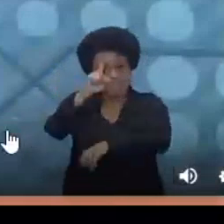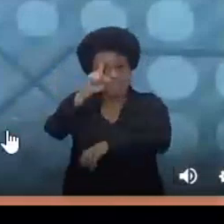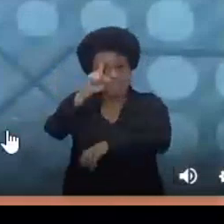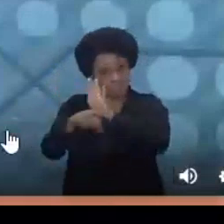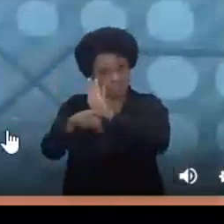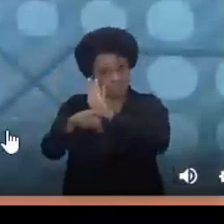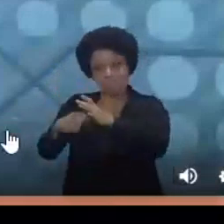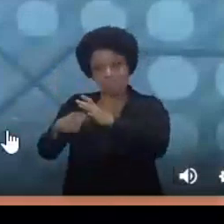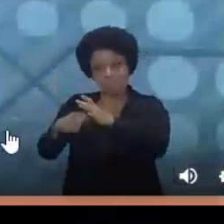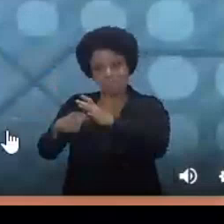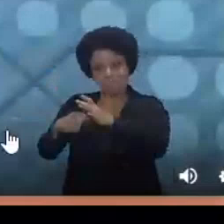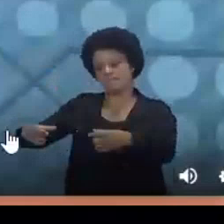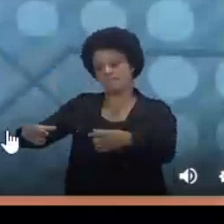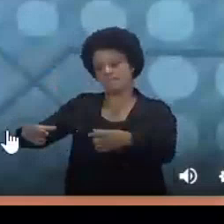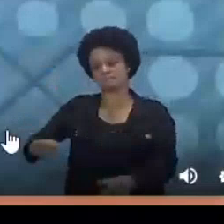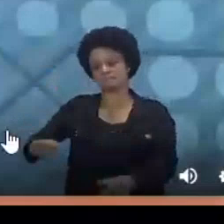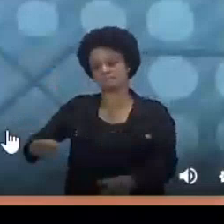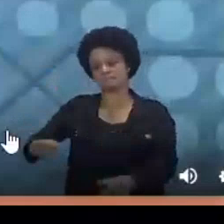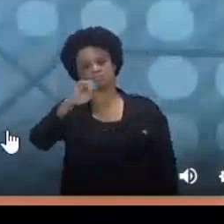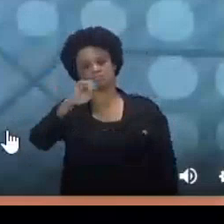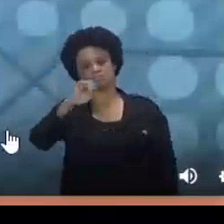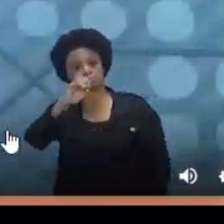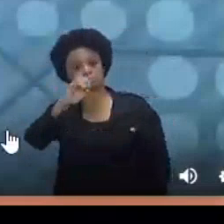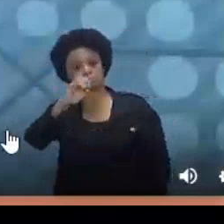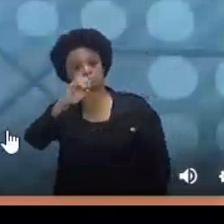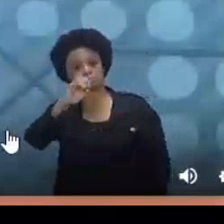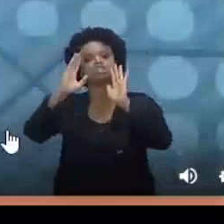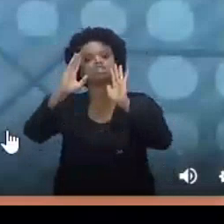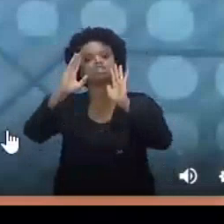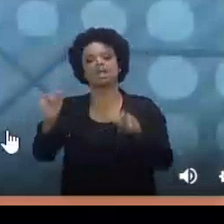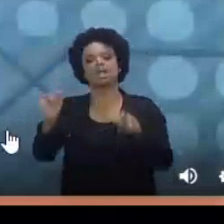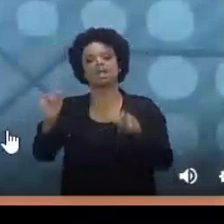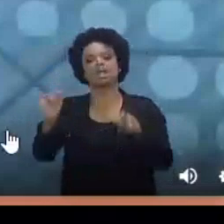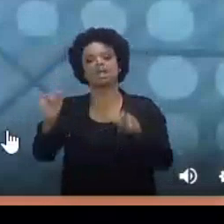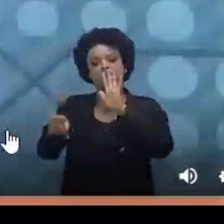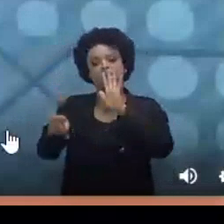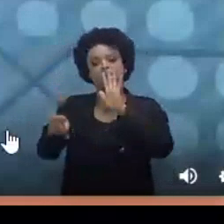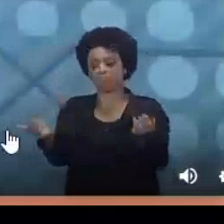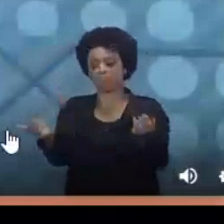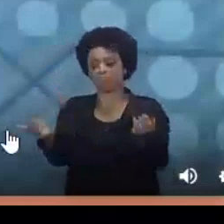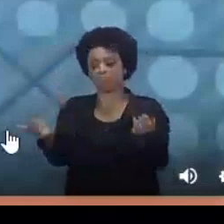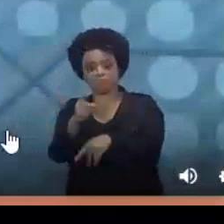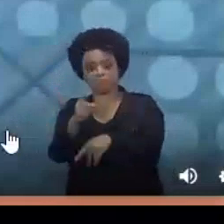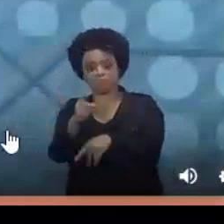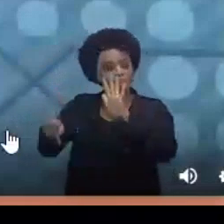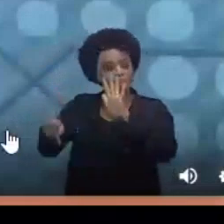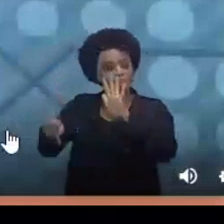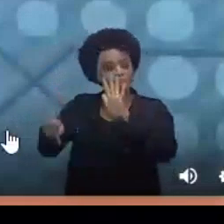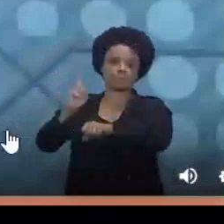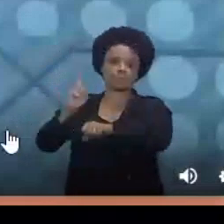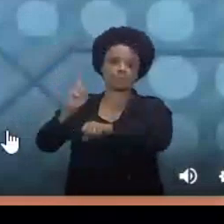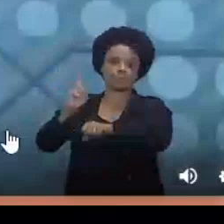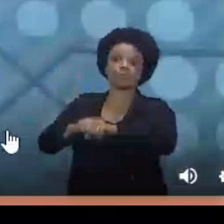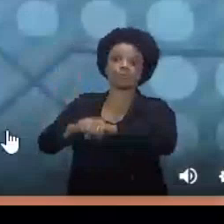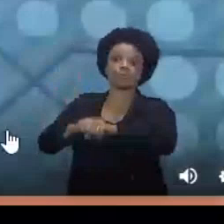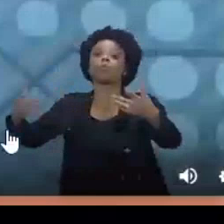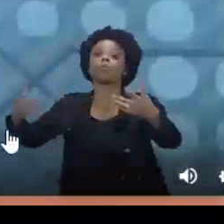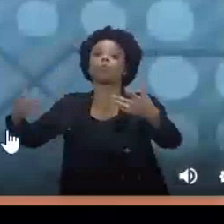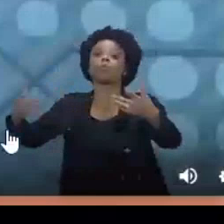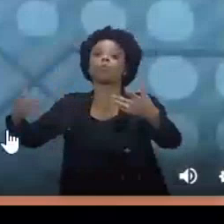determinado espaço que está sendo variado com relação a um determinado tempo, quando você for fazer o